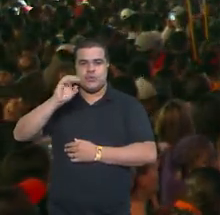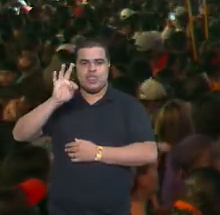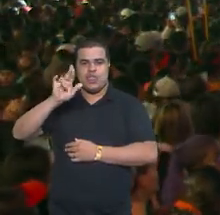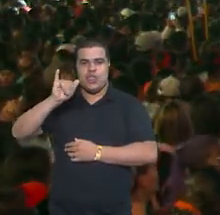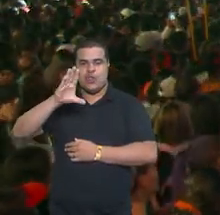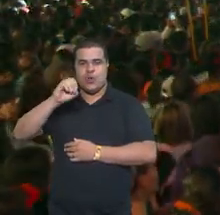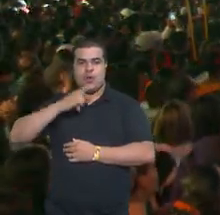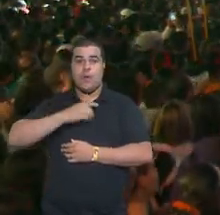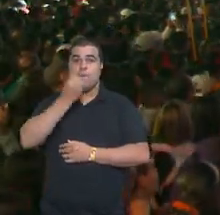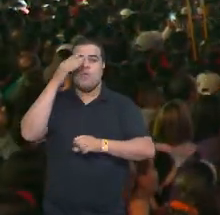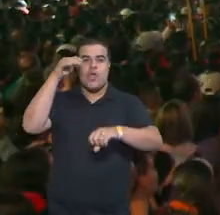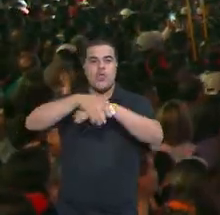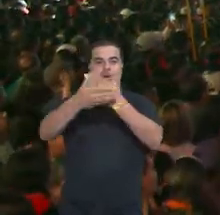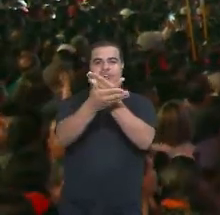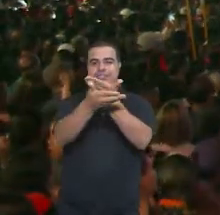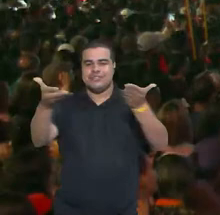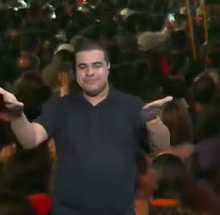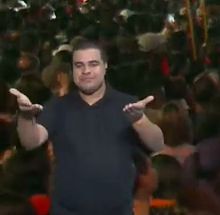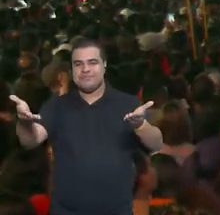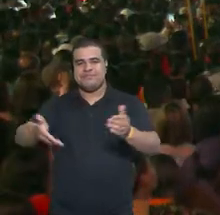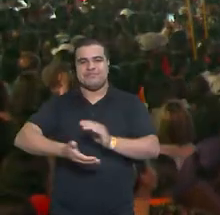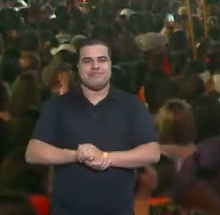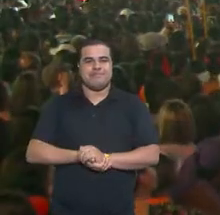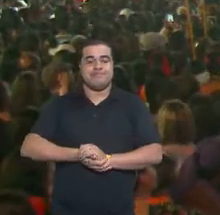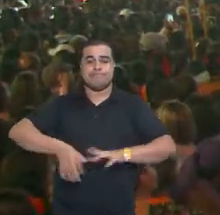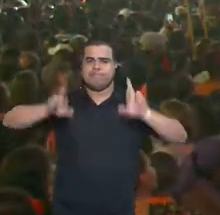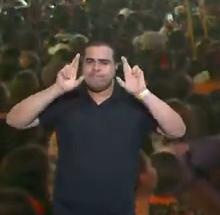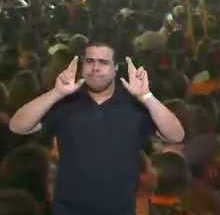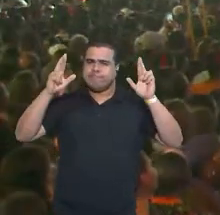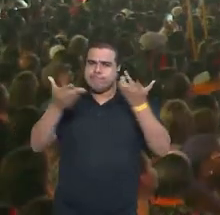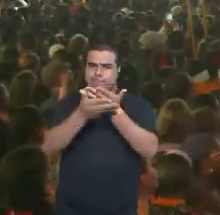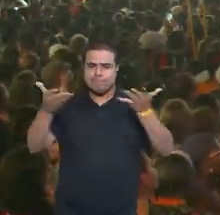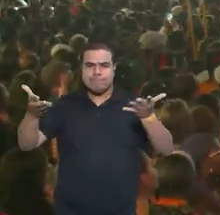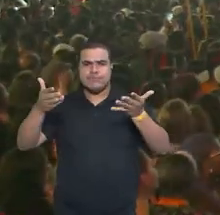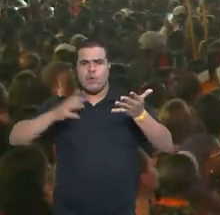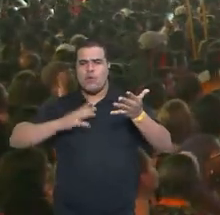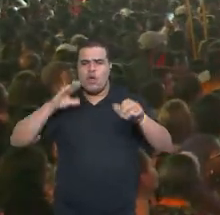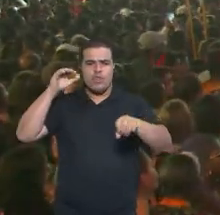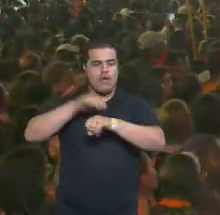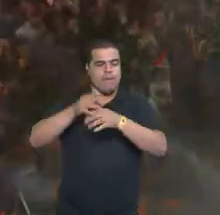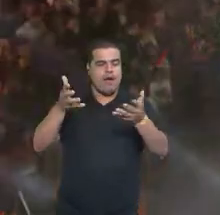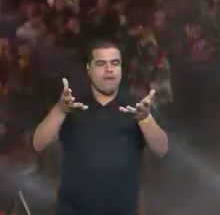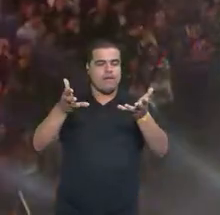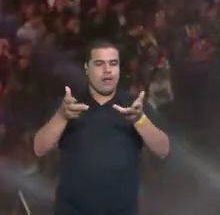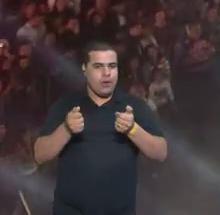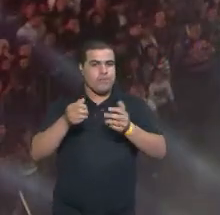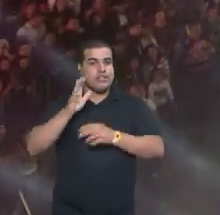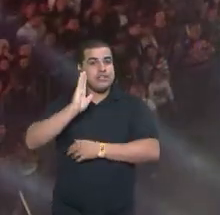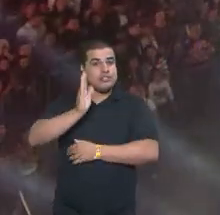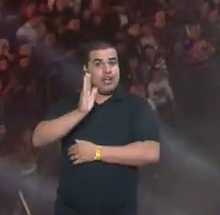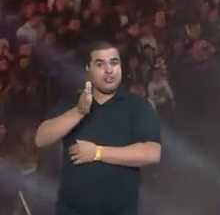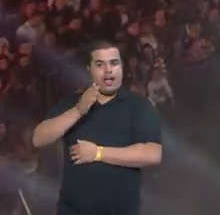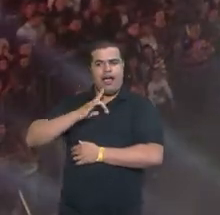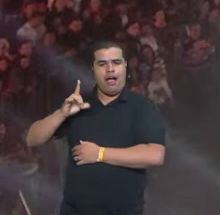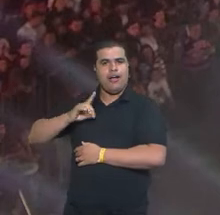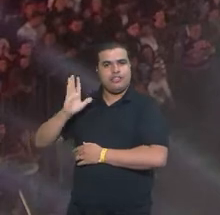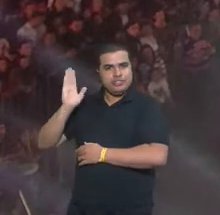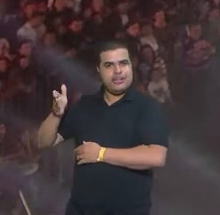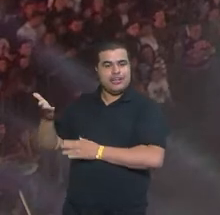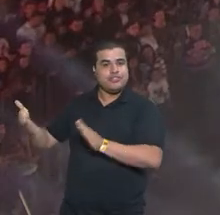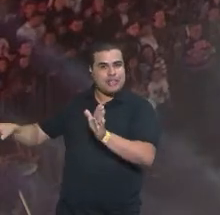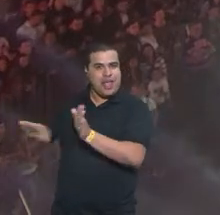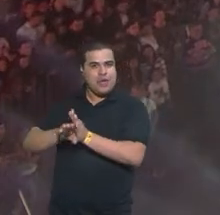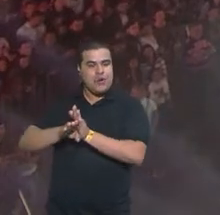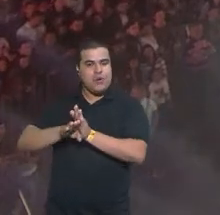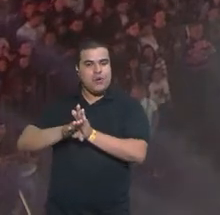Boa noite minha gente desejando a todos uma noite maravilhosa daqui a pouquinho já tá